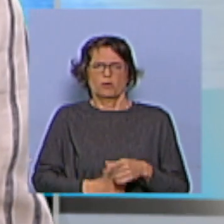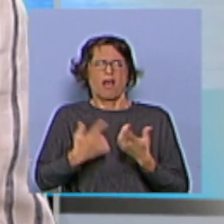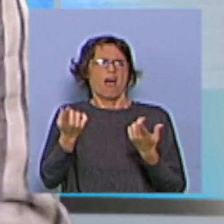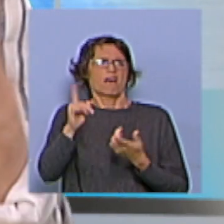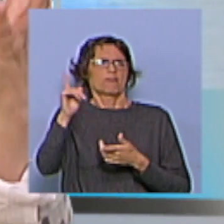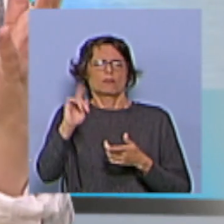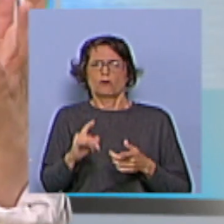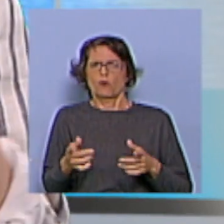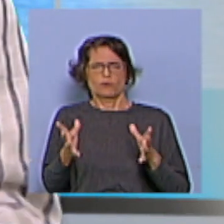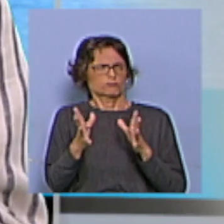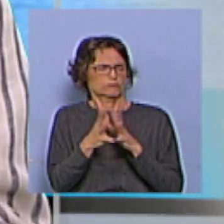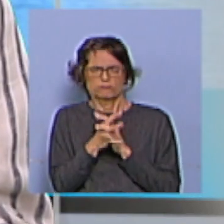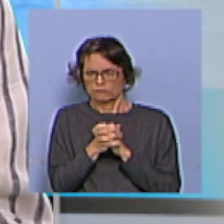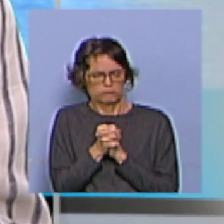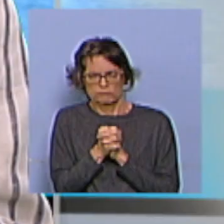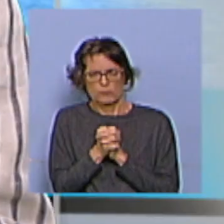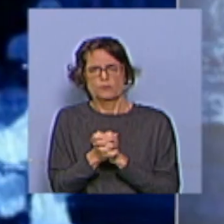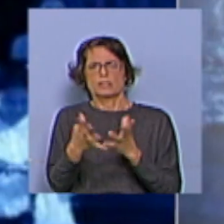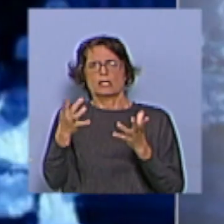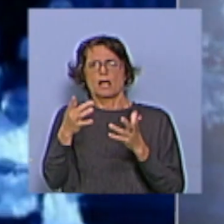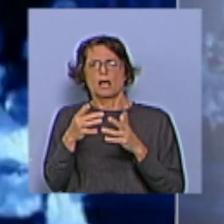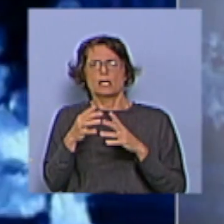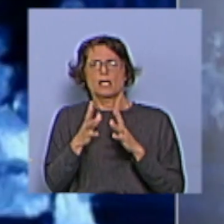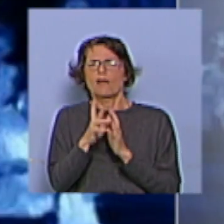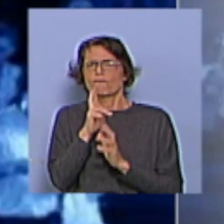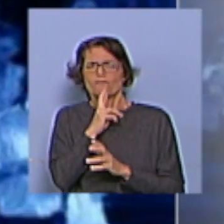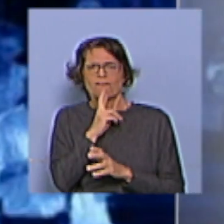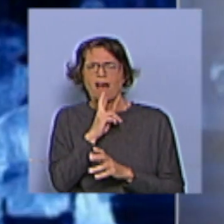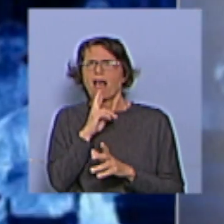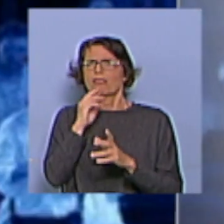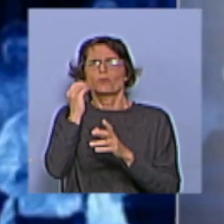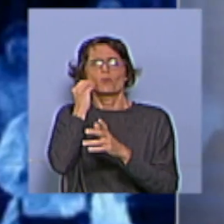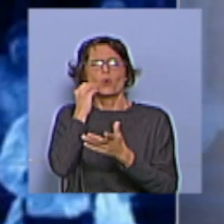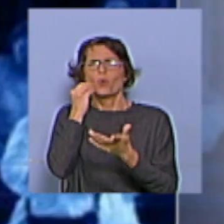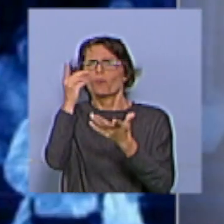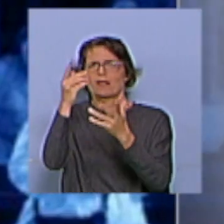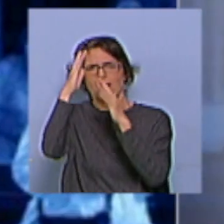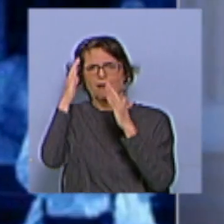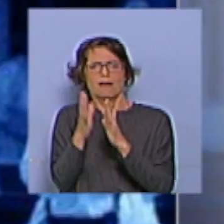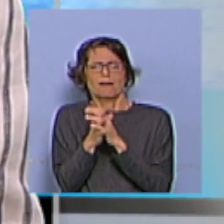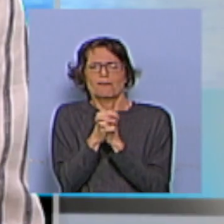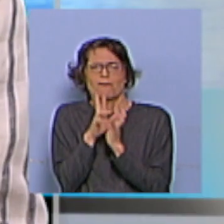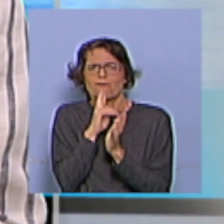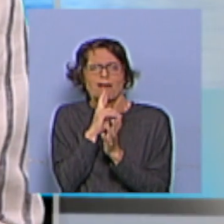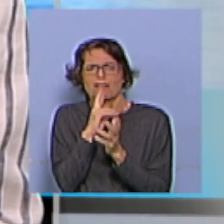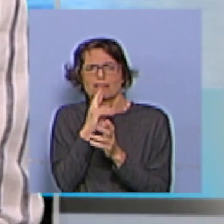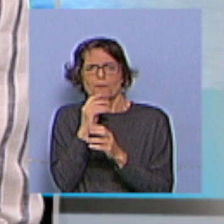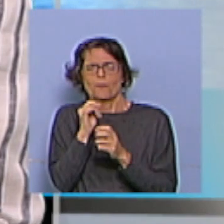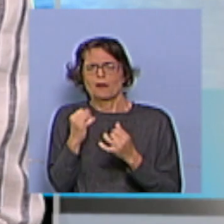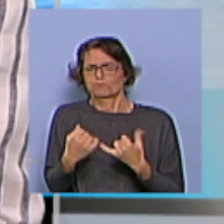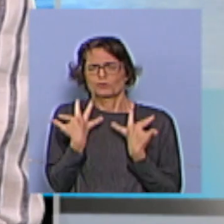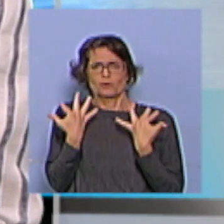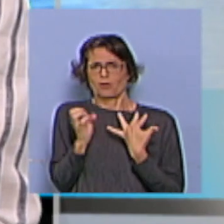a Nossa Senhora todos no santuário de Fátima, como é que podíamos sair contagiados? Pois podíamos, claro que podíamos. Nossa